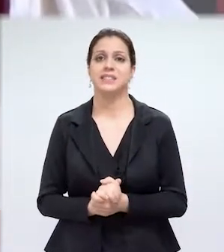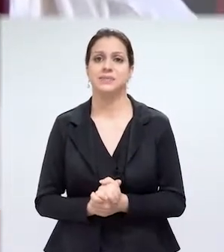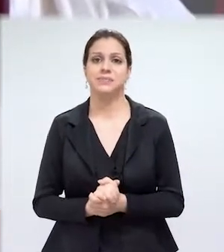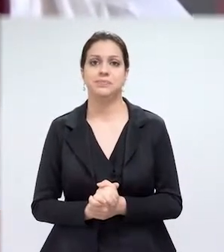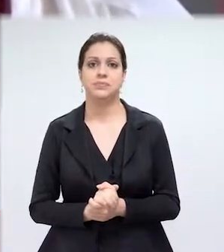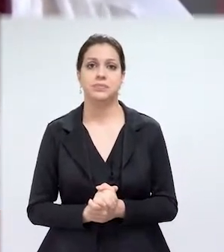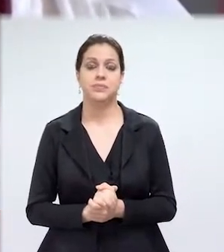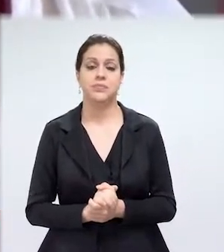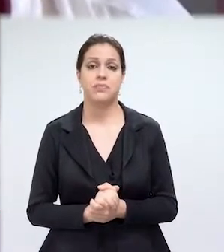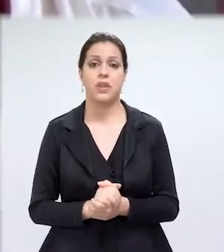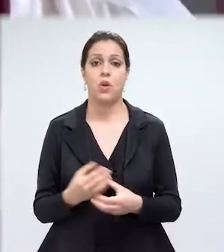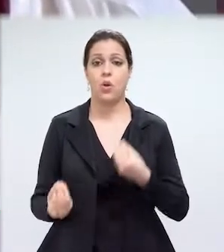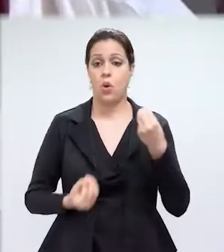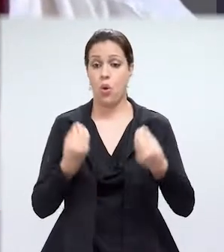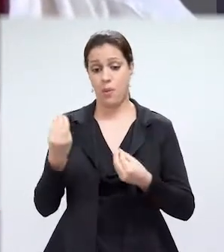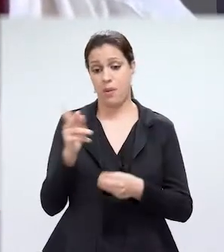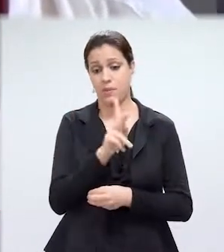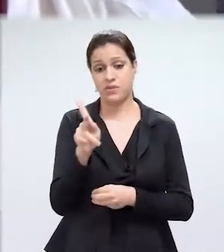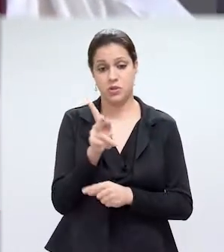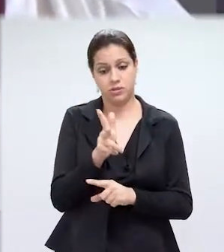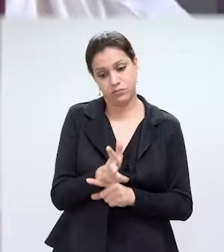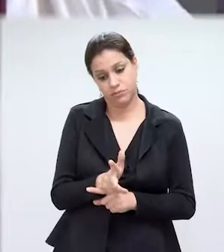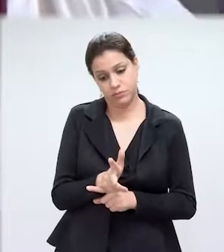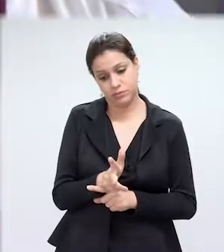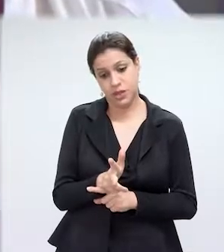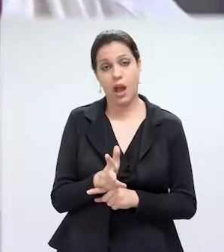as atividades, né, que a